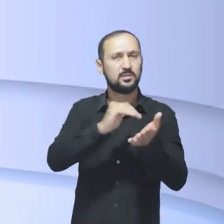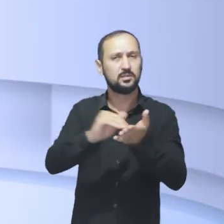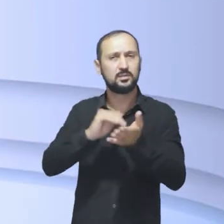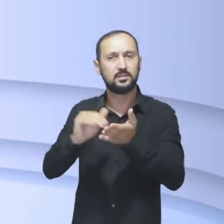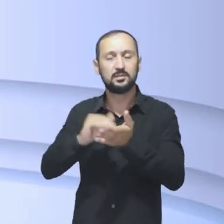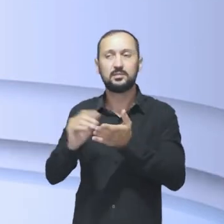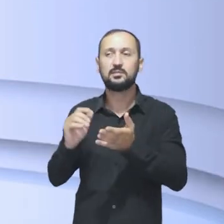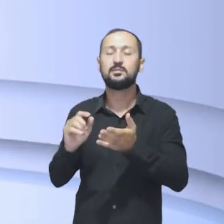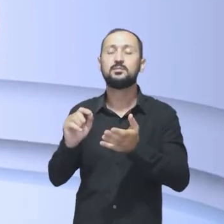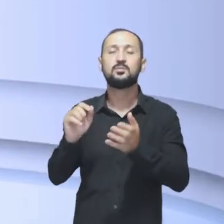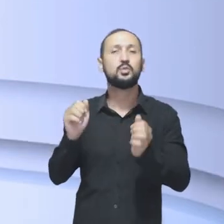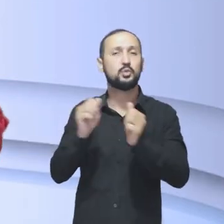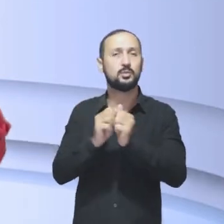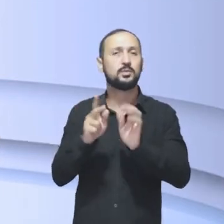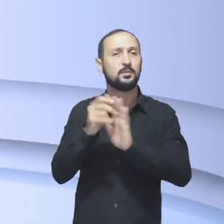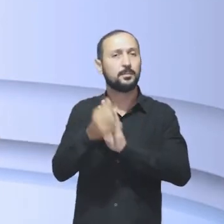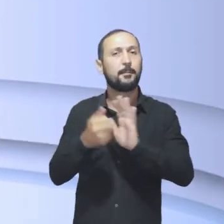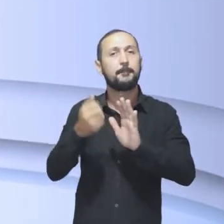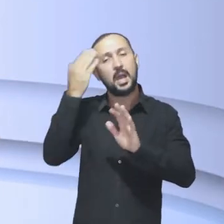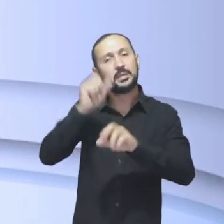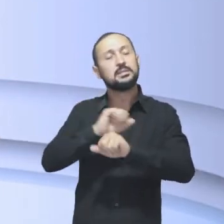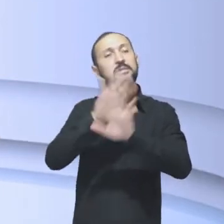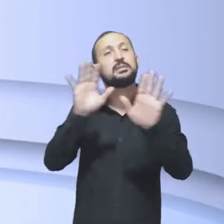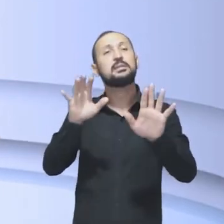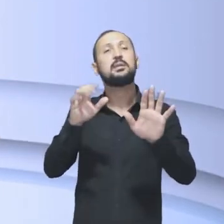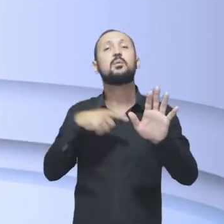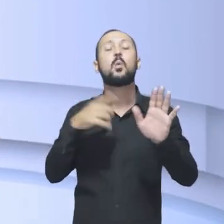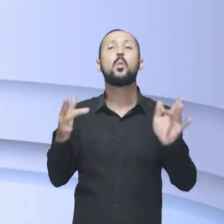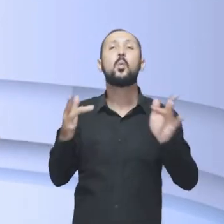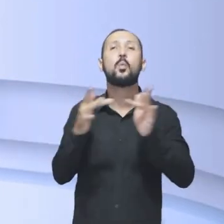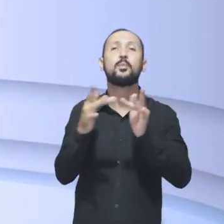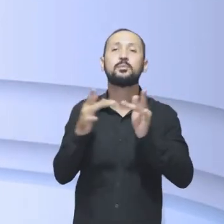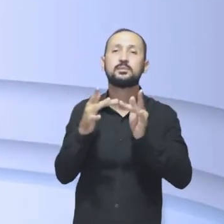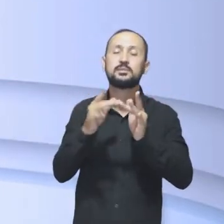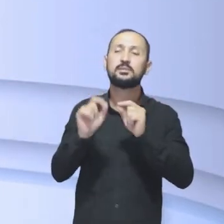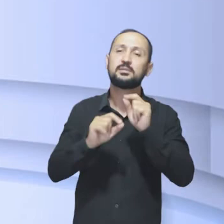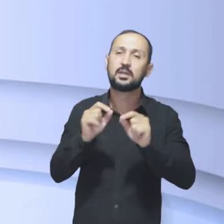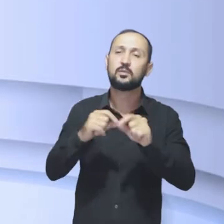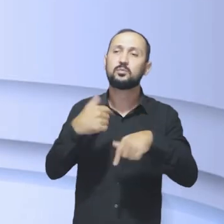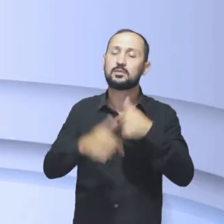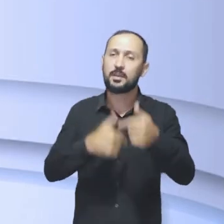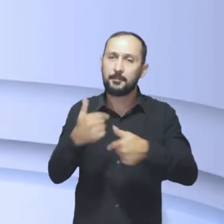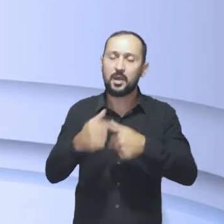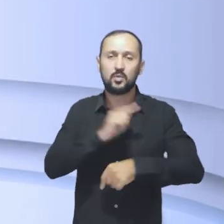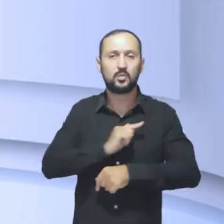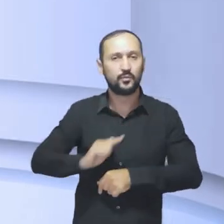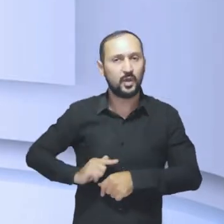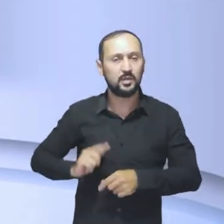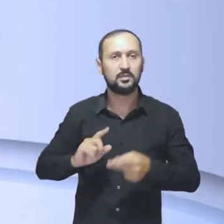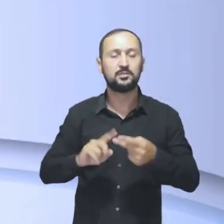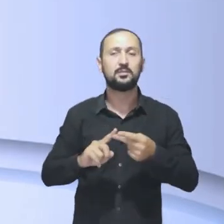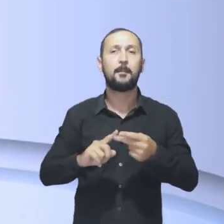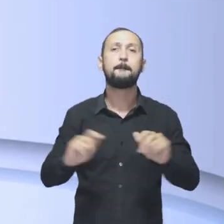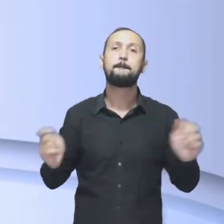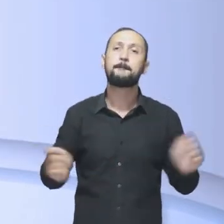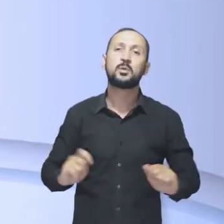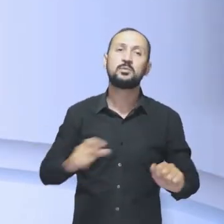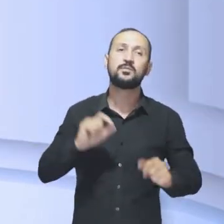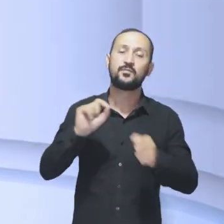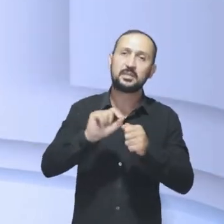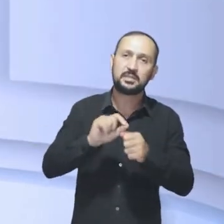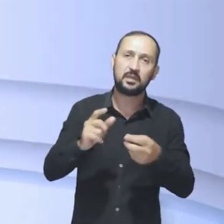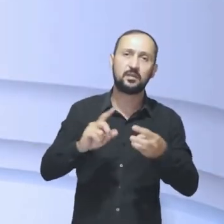ações do governo, a sua possibilidade de execução e que a norma realmente vai ter uma eficácia e um cumprimento. Havendo